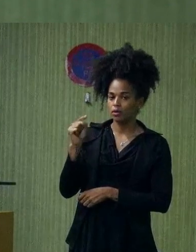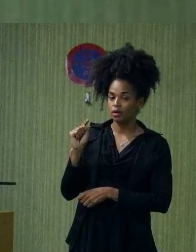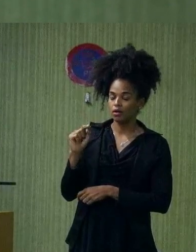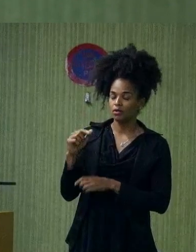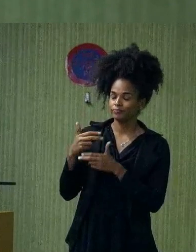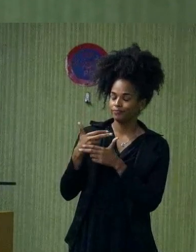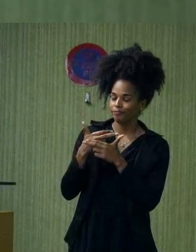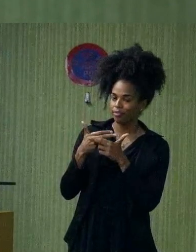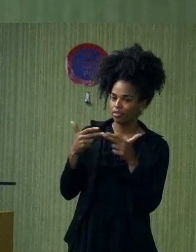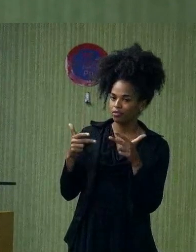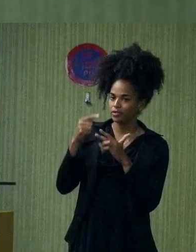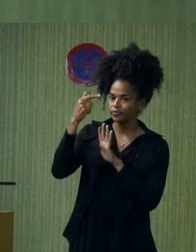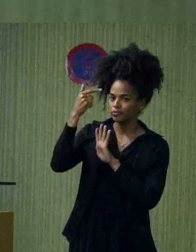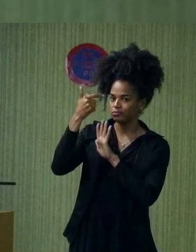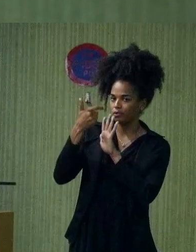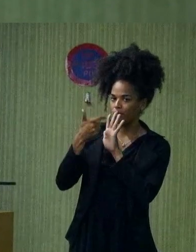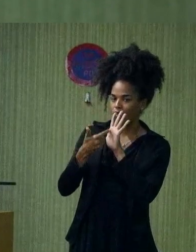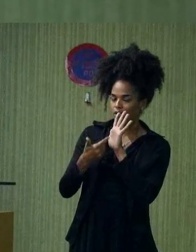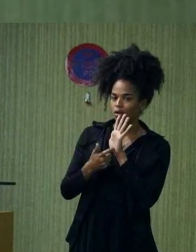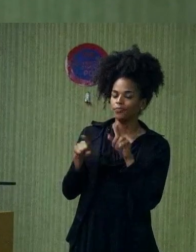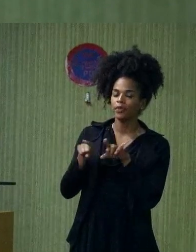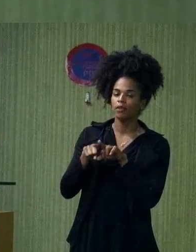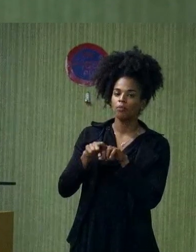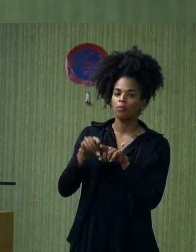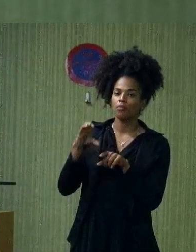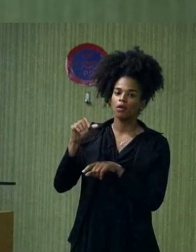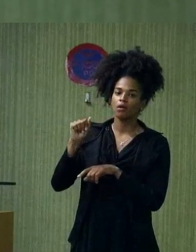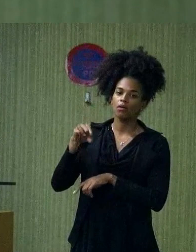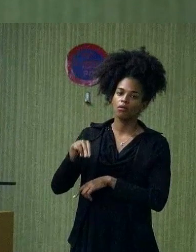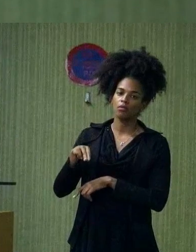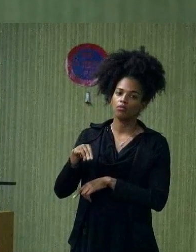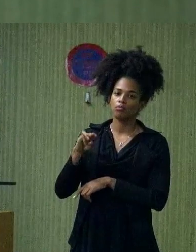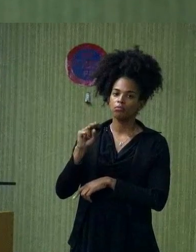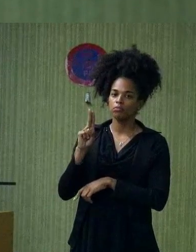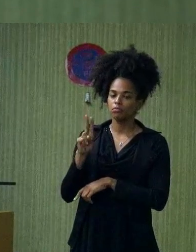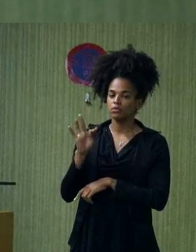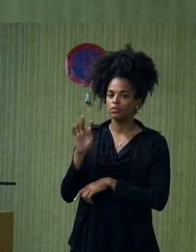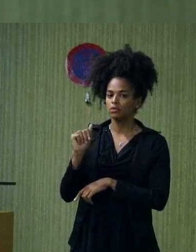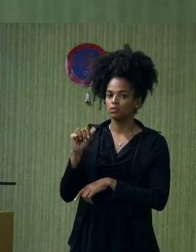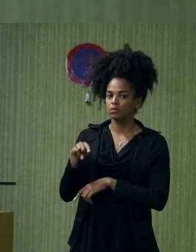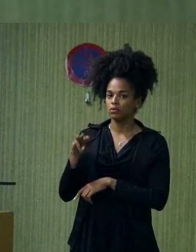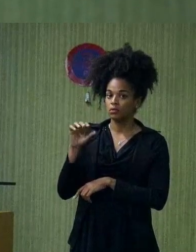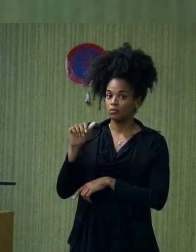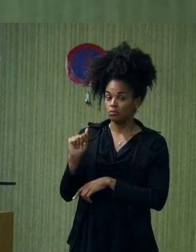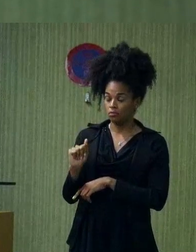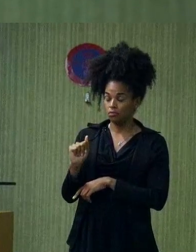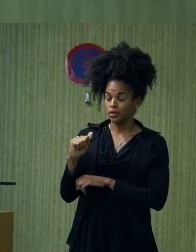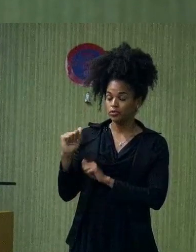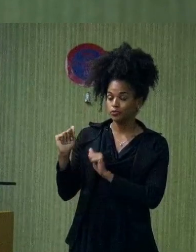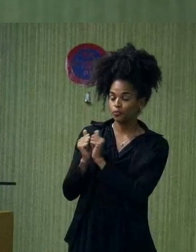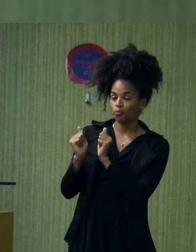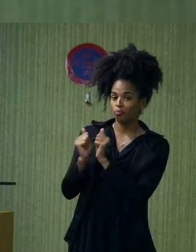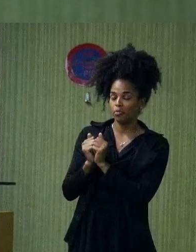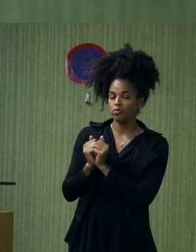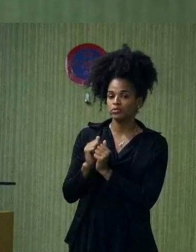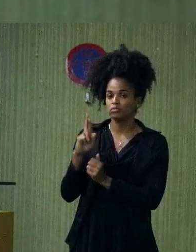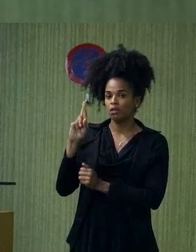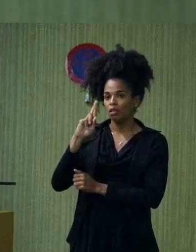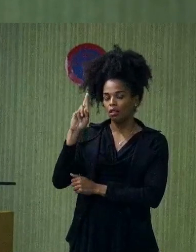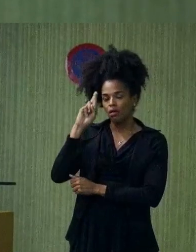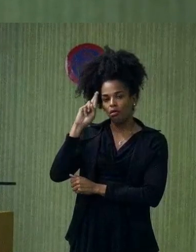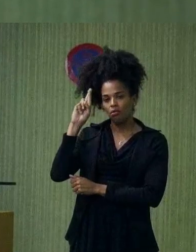láa e de canutama que é no Purus que é bem pertinho de Rondônia cadê onde é que